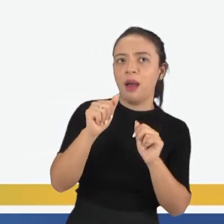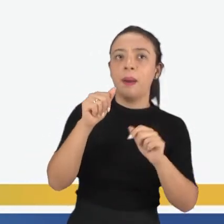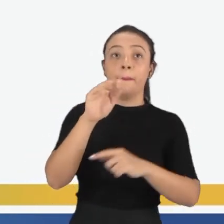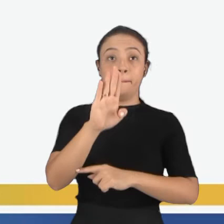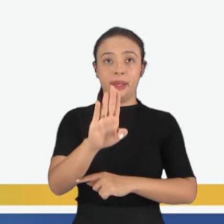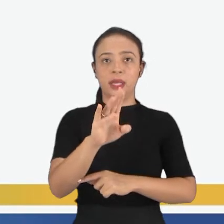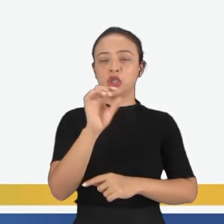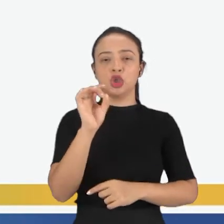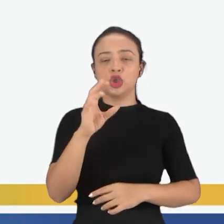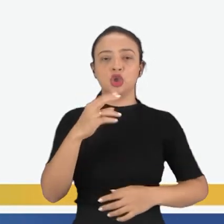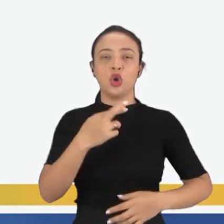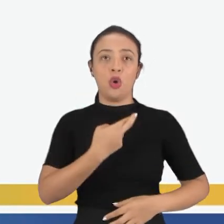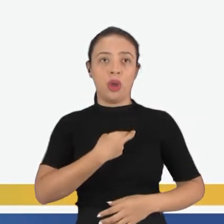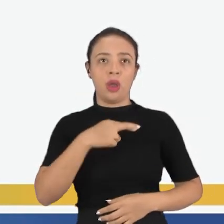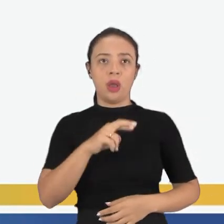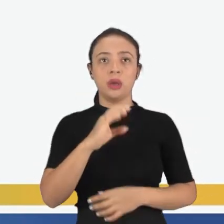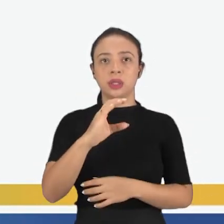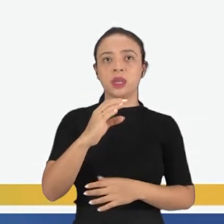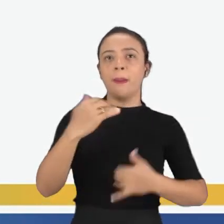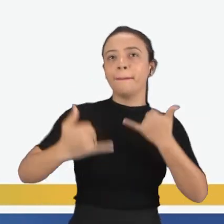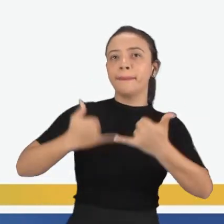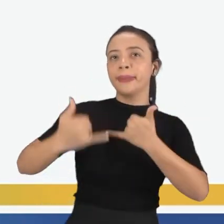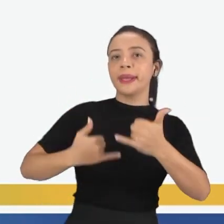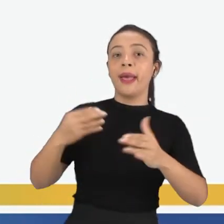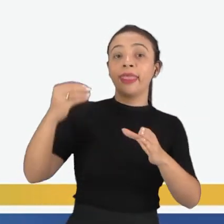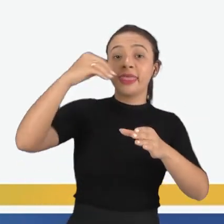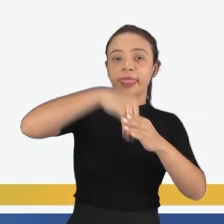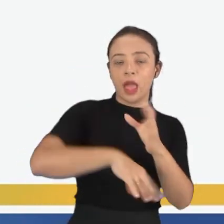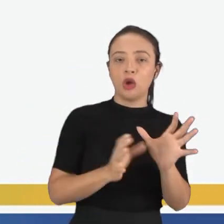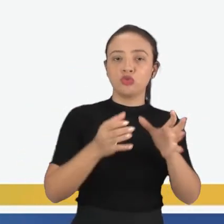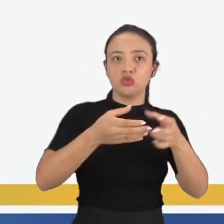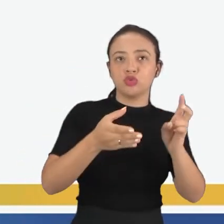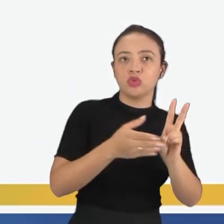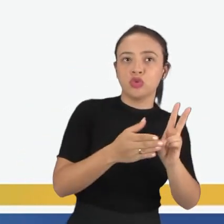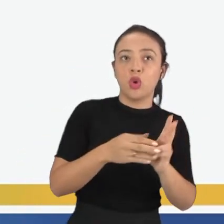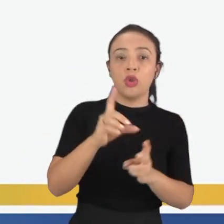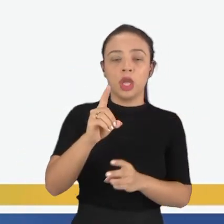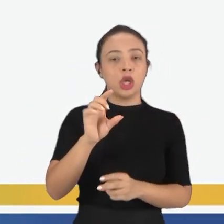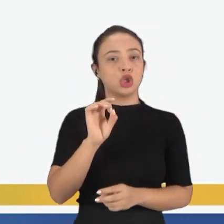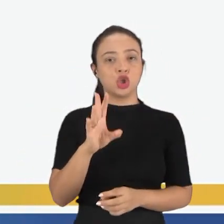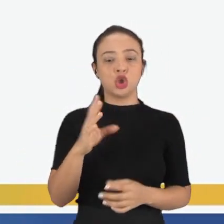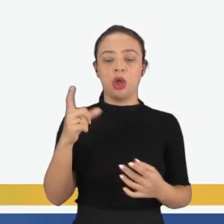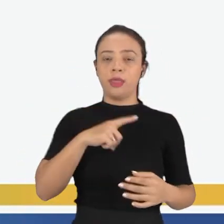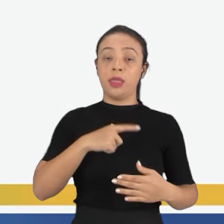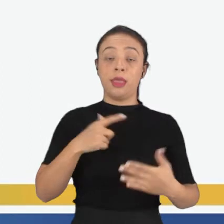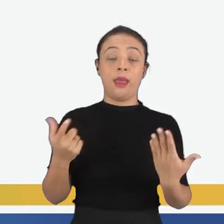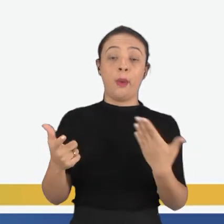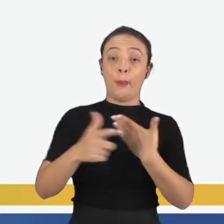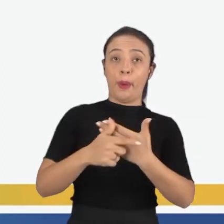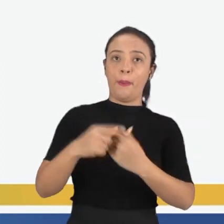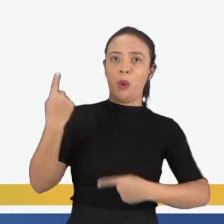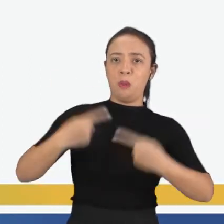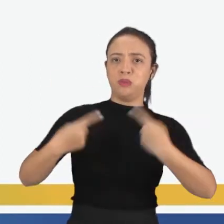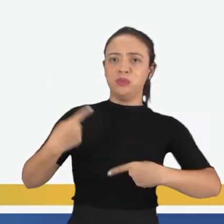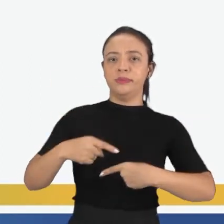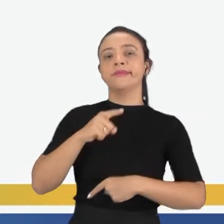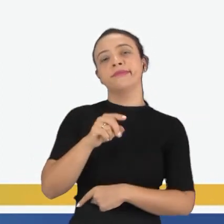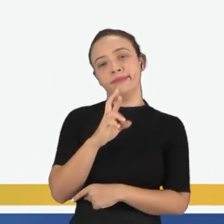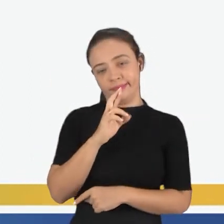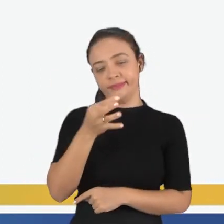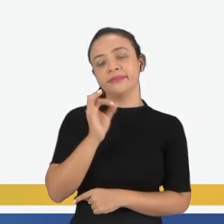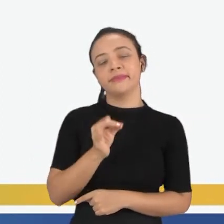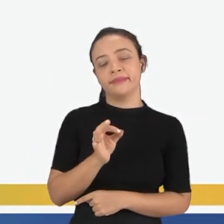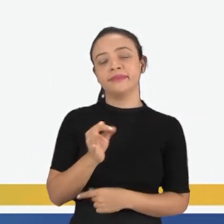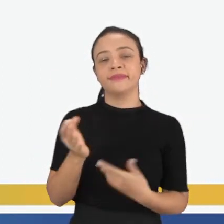É um divertimento entre os membros da tribo ou é exclusivamente voltada para fins políticos? Tenho certeza que você já sabe a